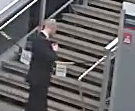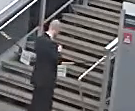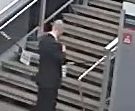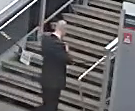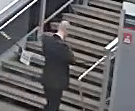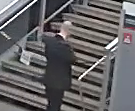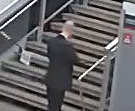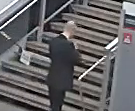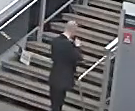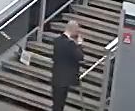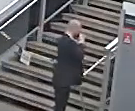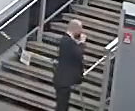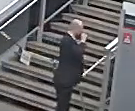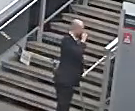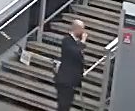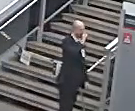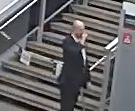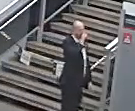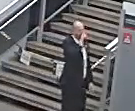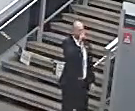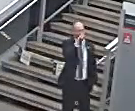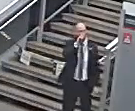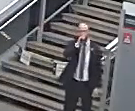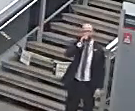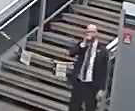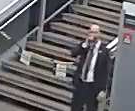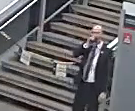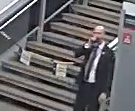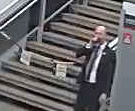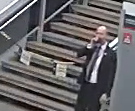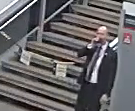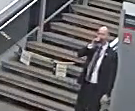Denise Sebastiana Silva, secretária